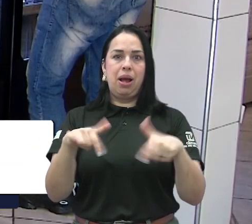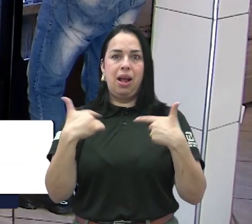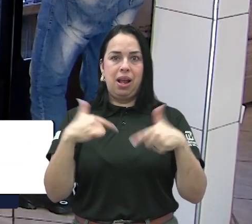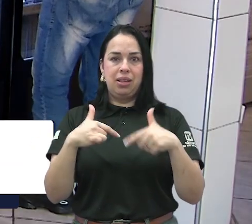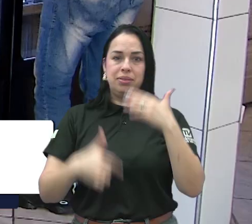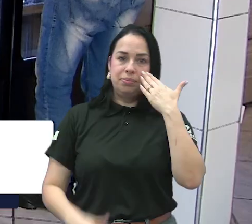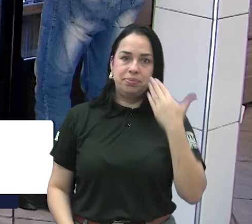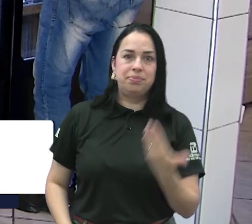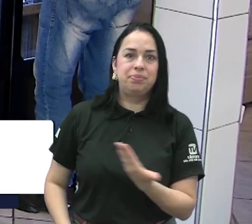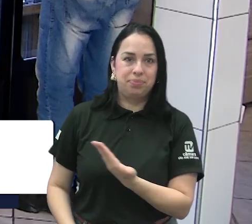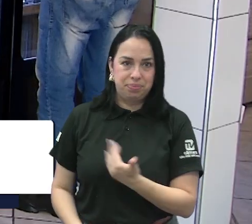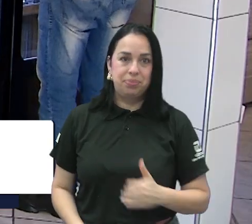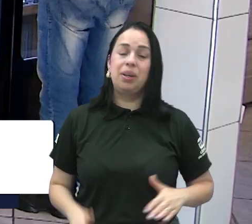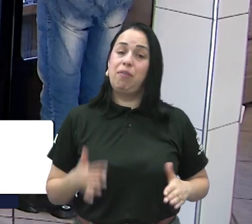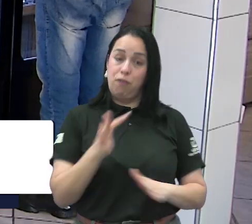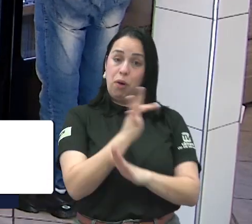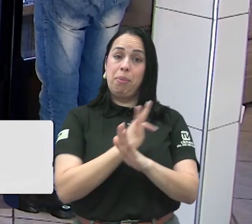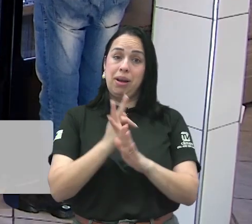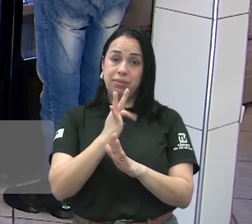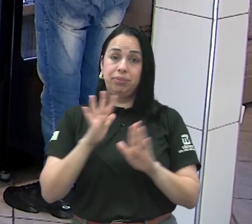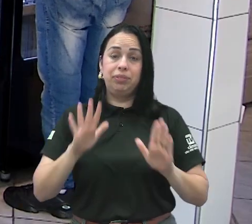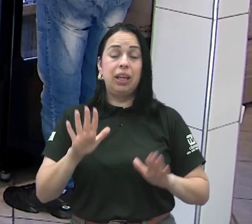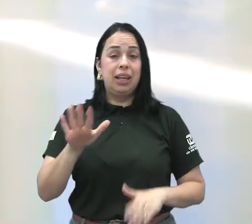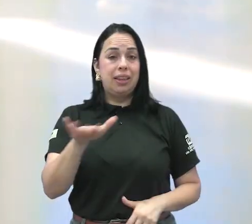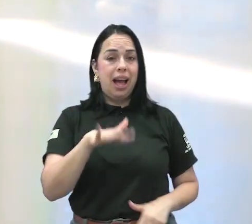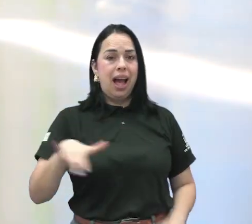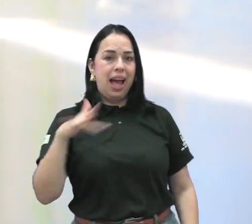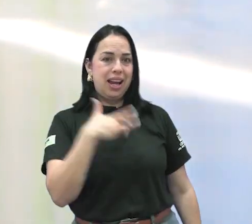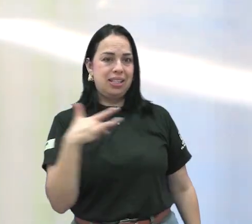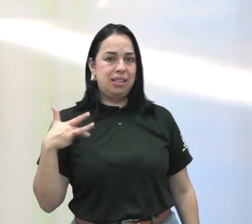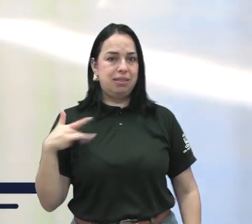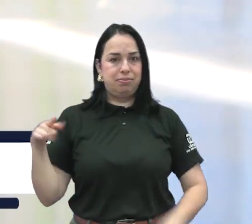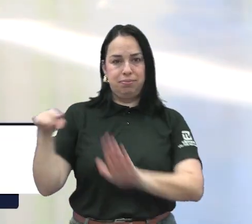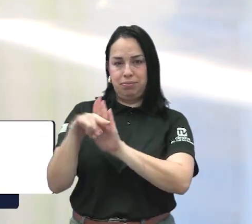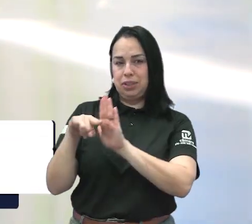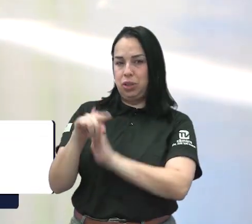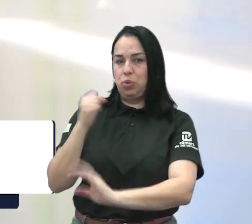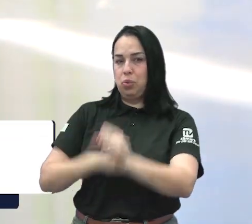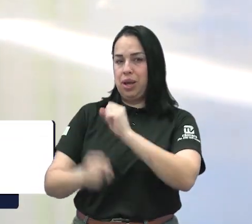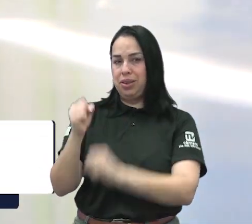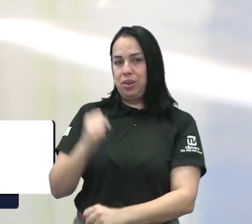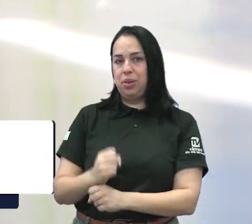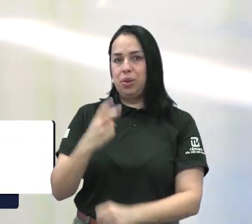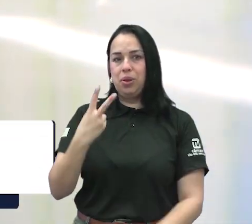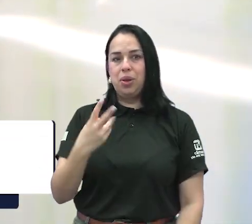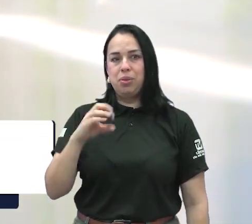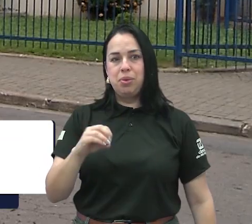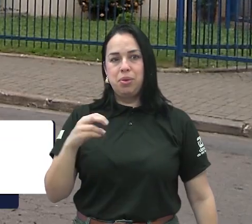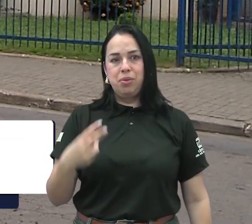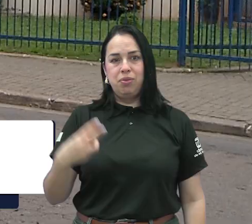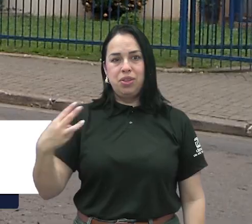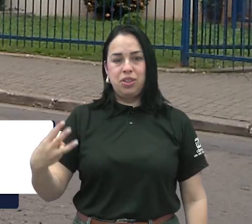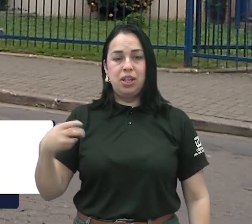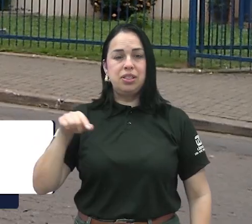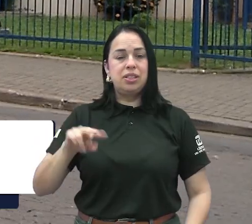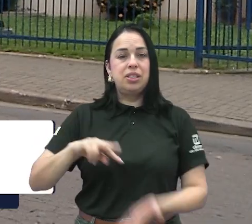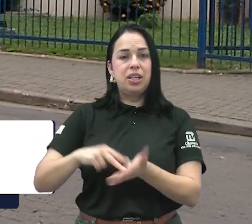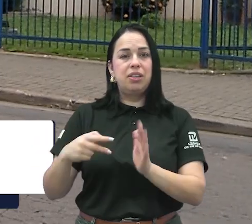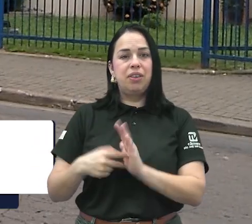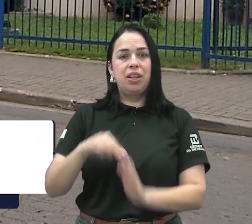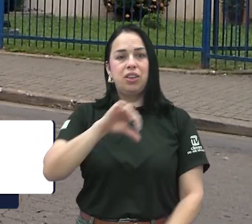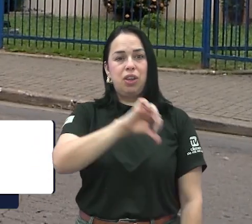pessoas ocupavam postos de trabalho formais. Na saúde, as pesquisas de 2023